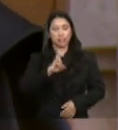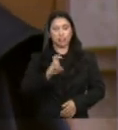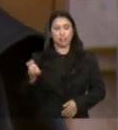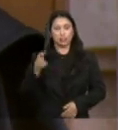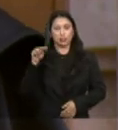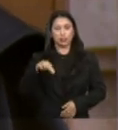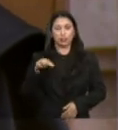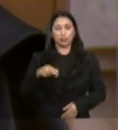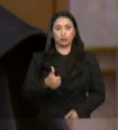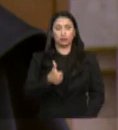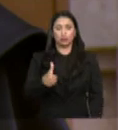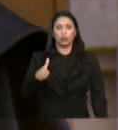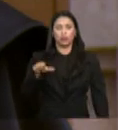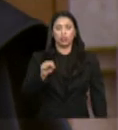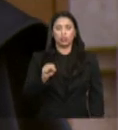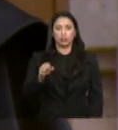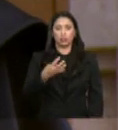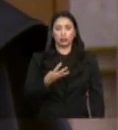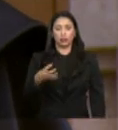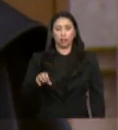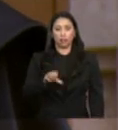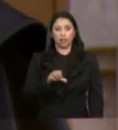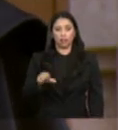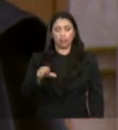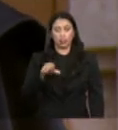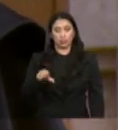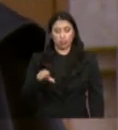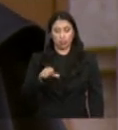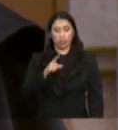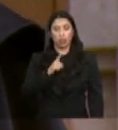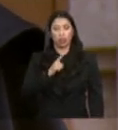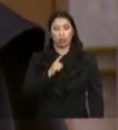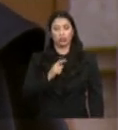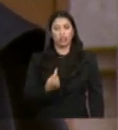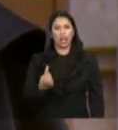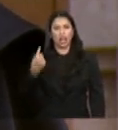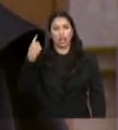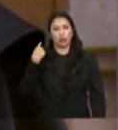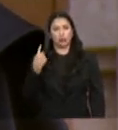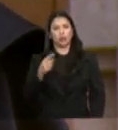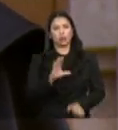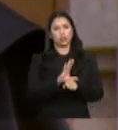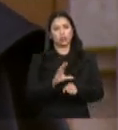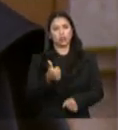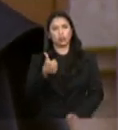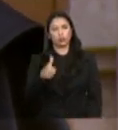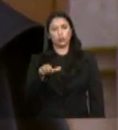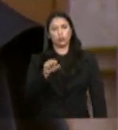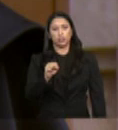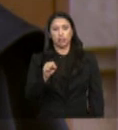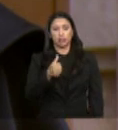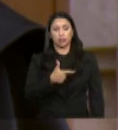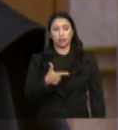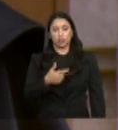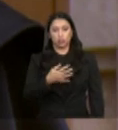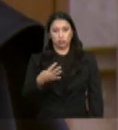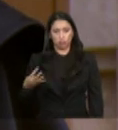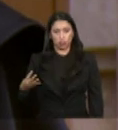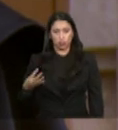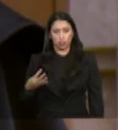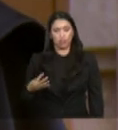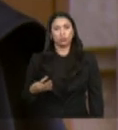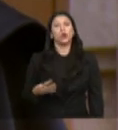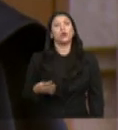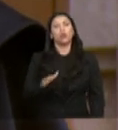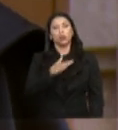de 1849 sobre a égide da Constituição de 1824 tendo partido fase